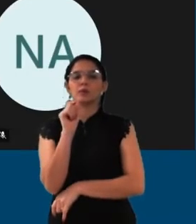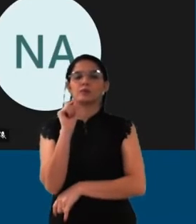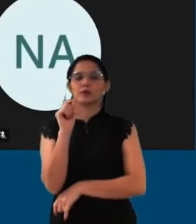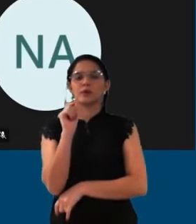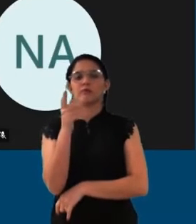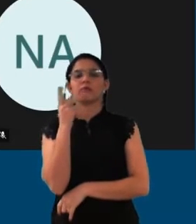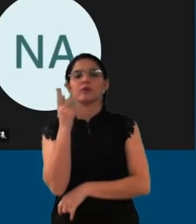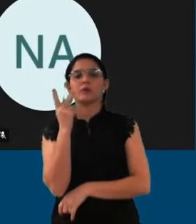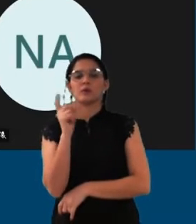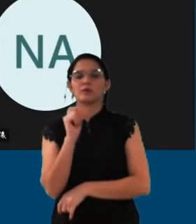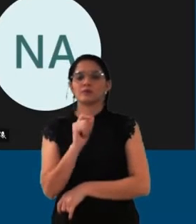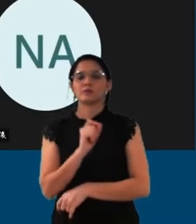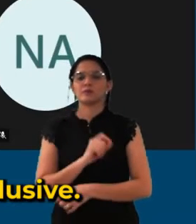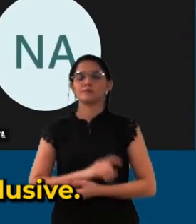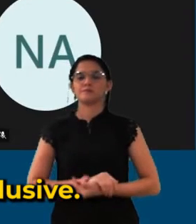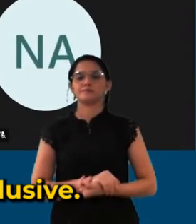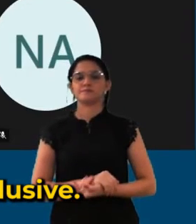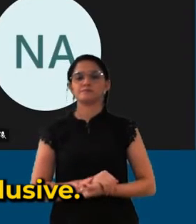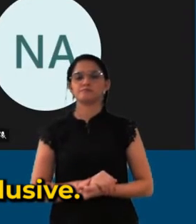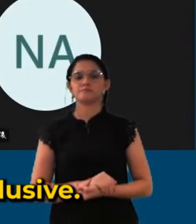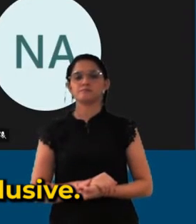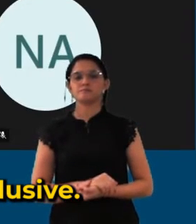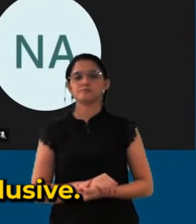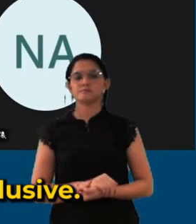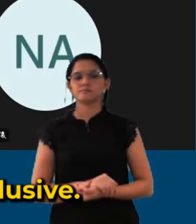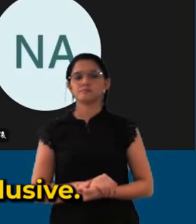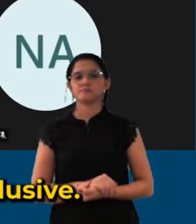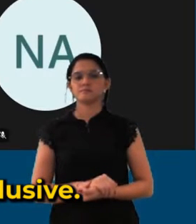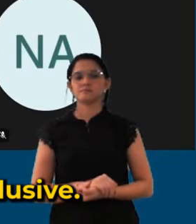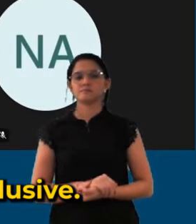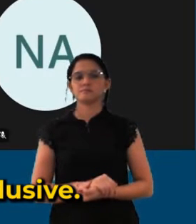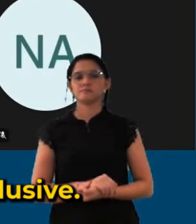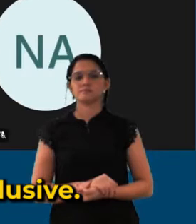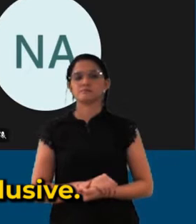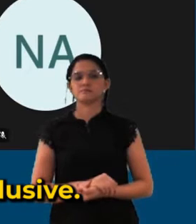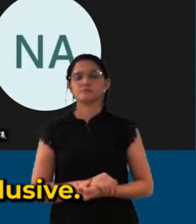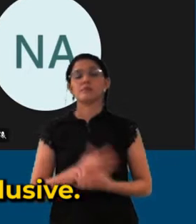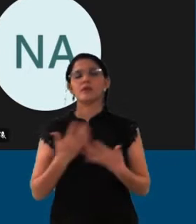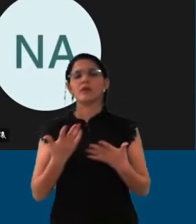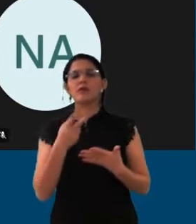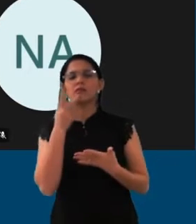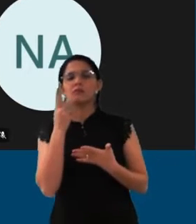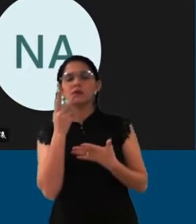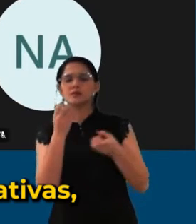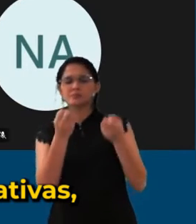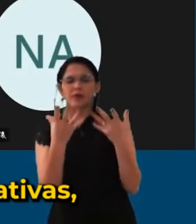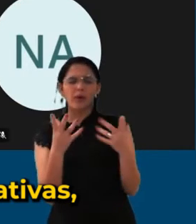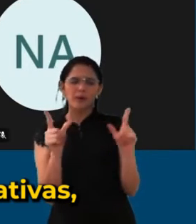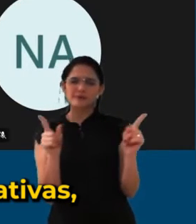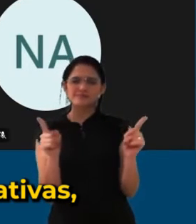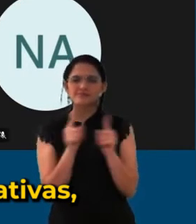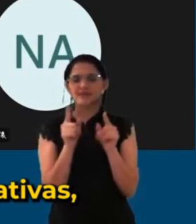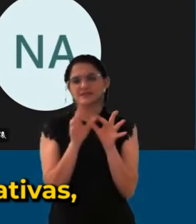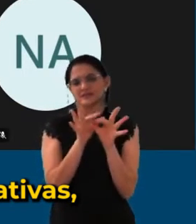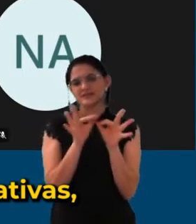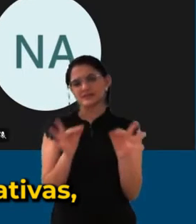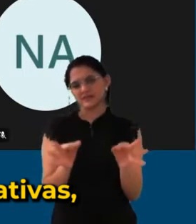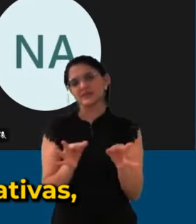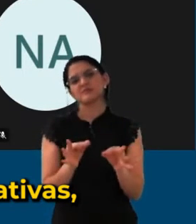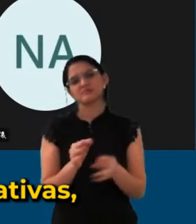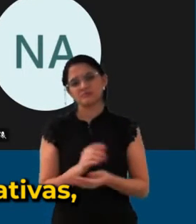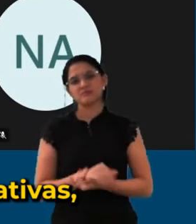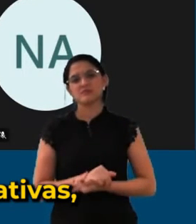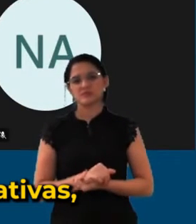trazendo algumas questões, eu acho que até pequenas, a gente está, inclusive, eu acho que finalizando,